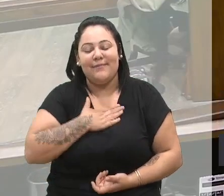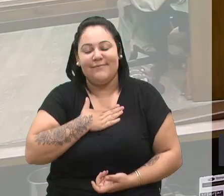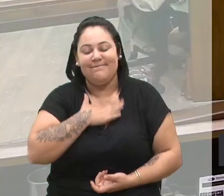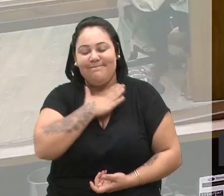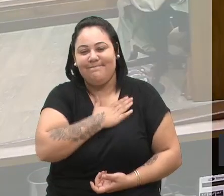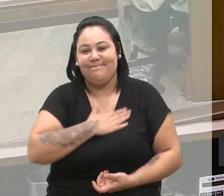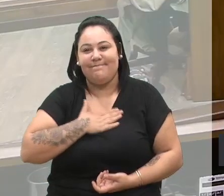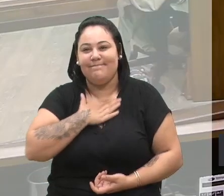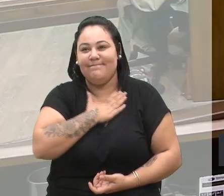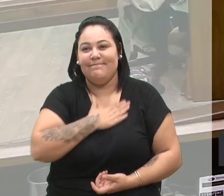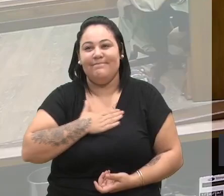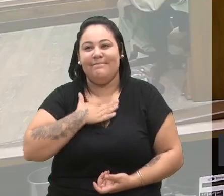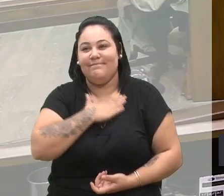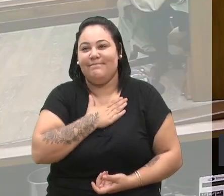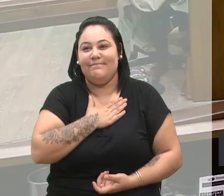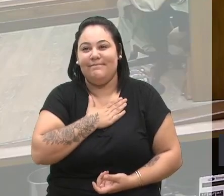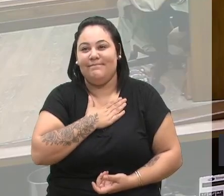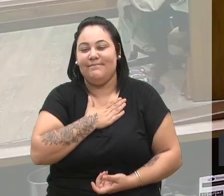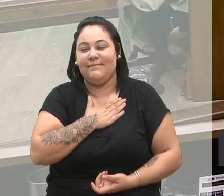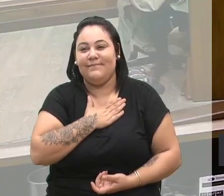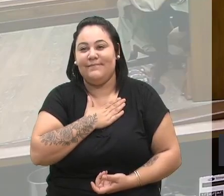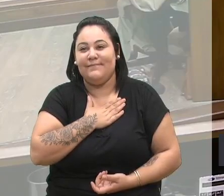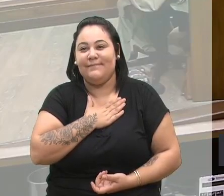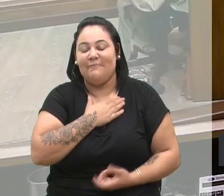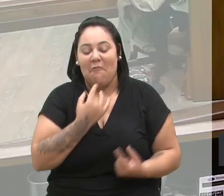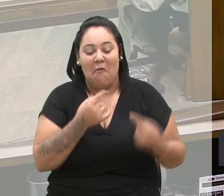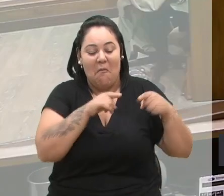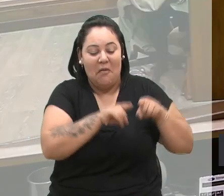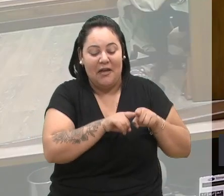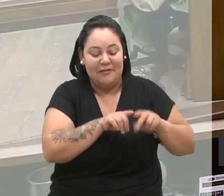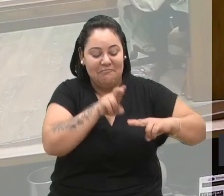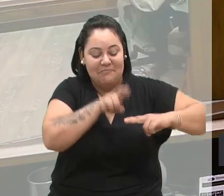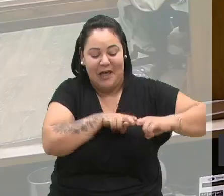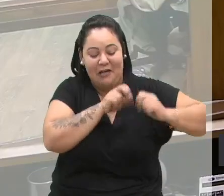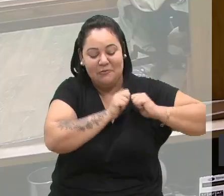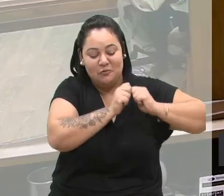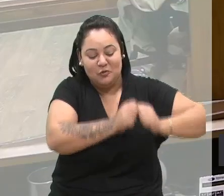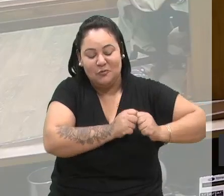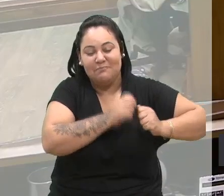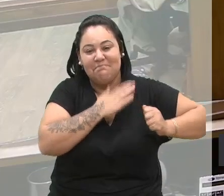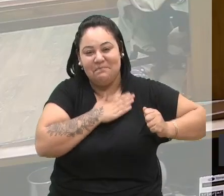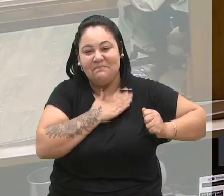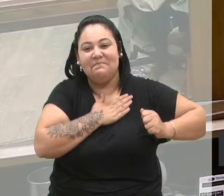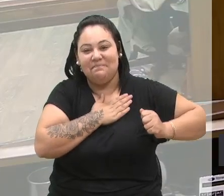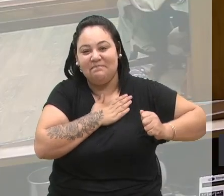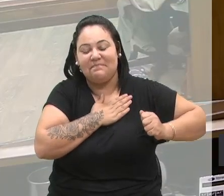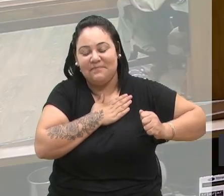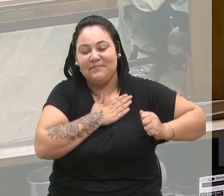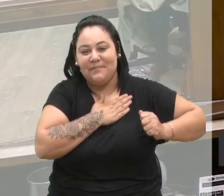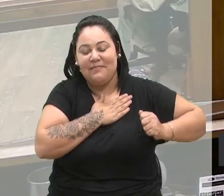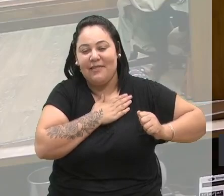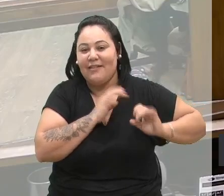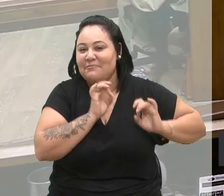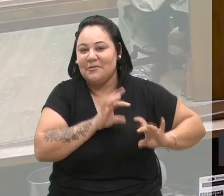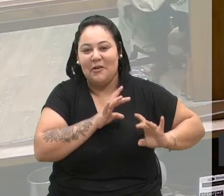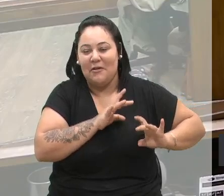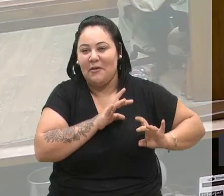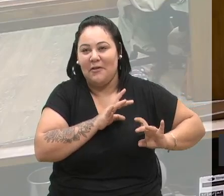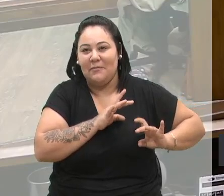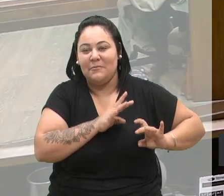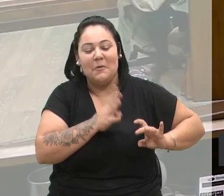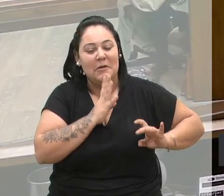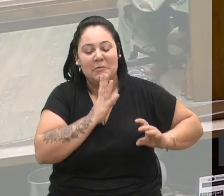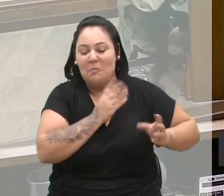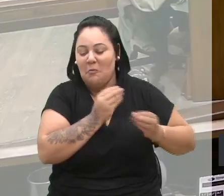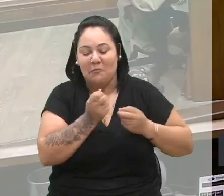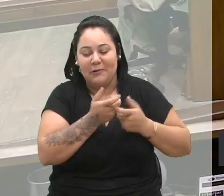tê-lo como companheiro aqui ao meu lado. Uma parte, seu vereador. Então, foi só conhecimento de